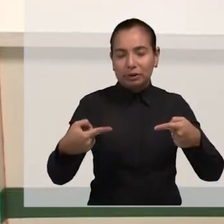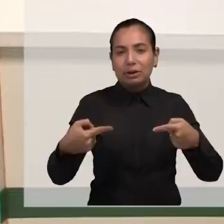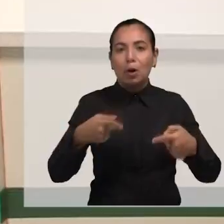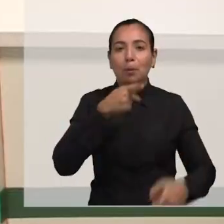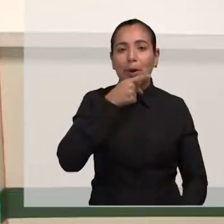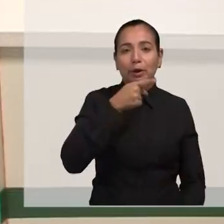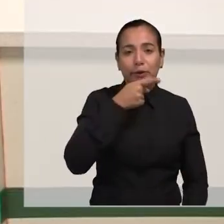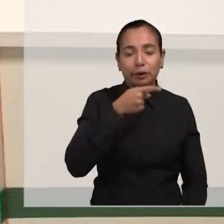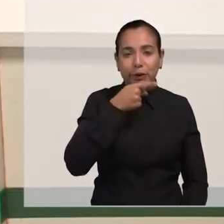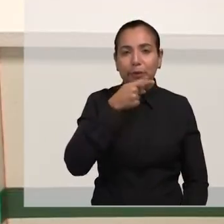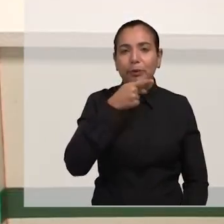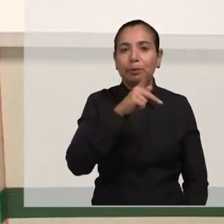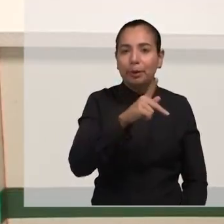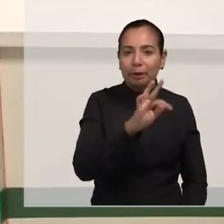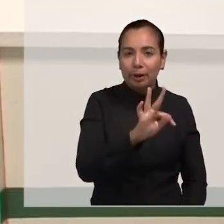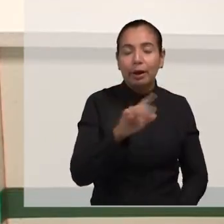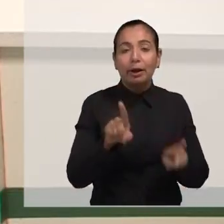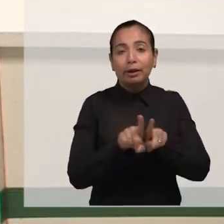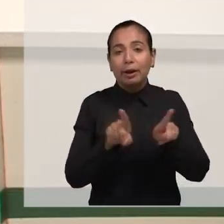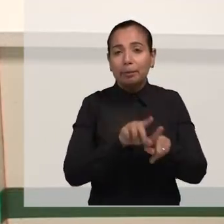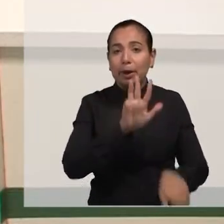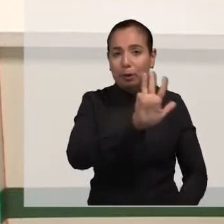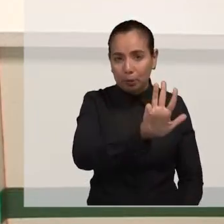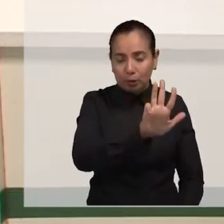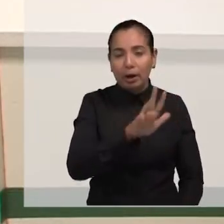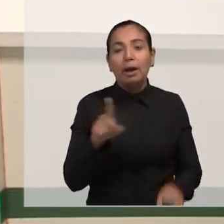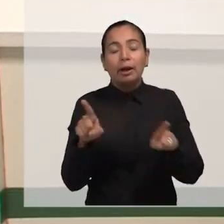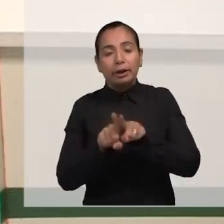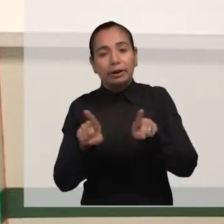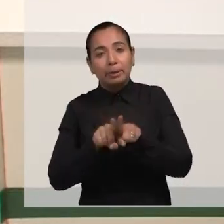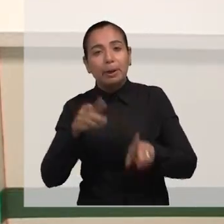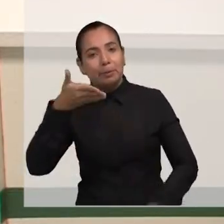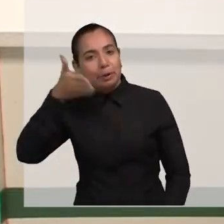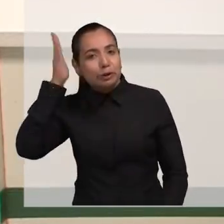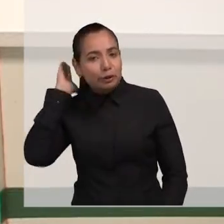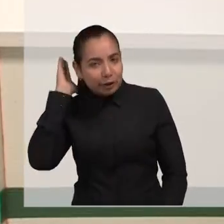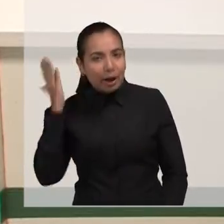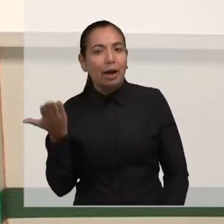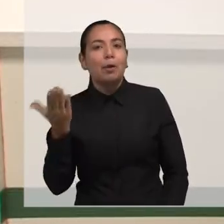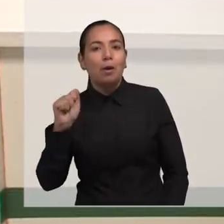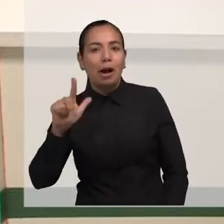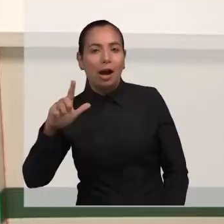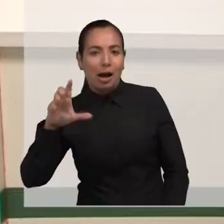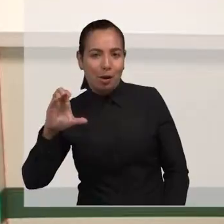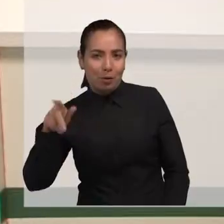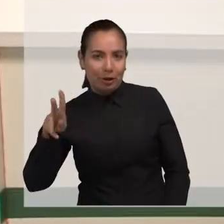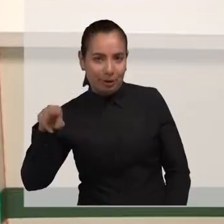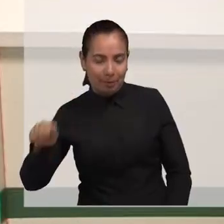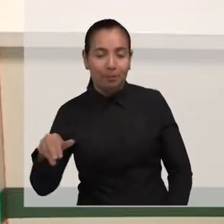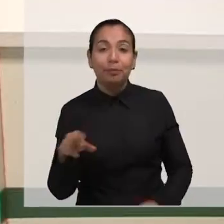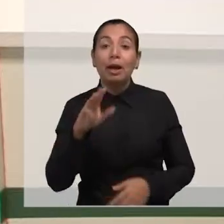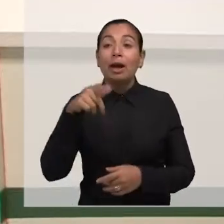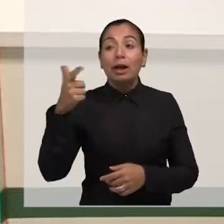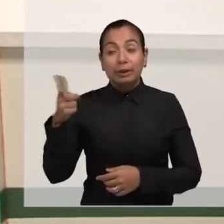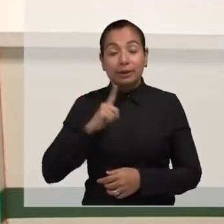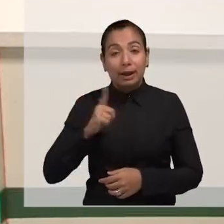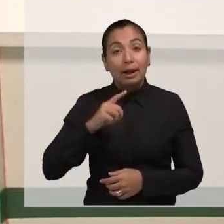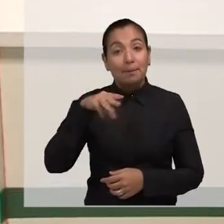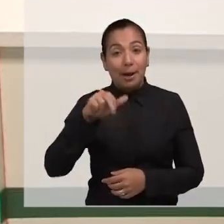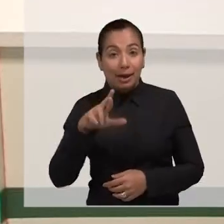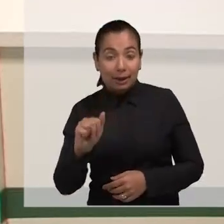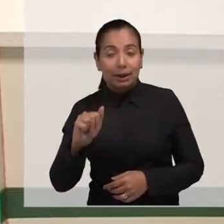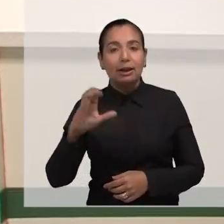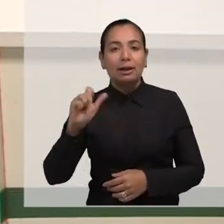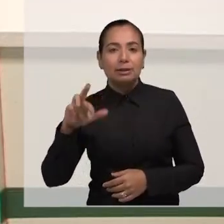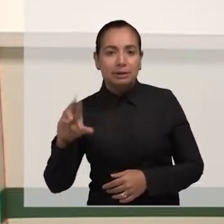Lula, como também a Michel Temer e Geraldo Alckmin. Quem era esse triunvirato? Marina, Ciro e Álvaro Dias. Eu acredito